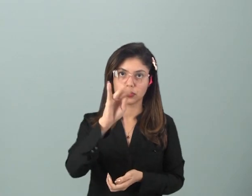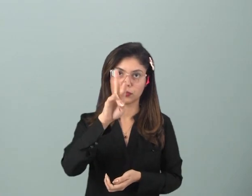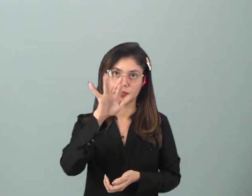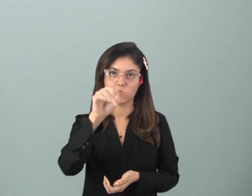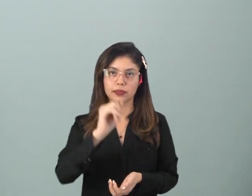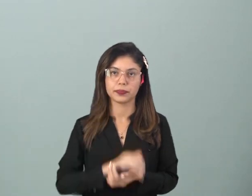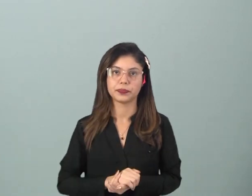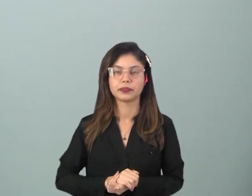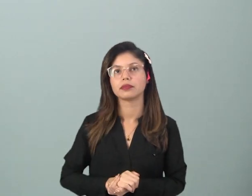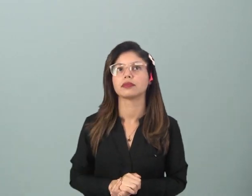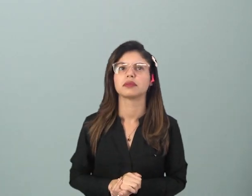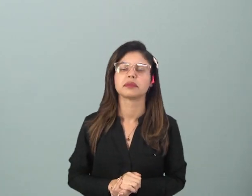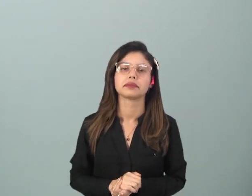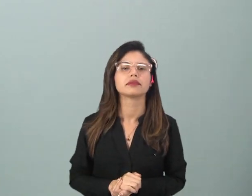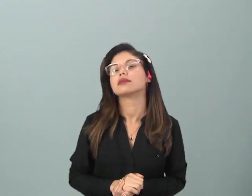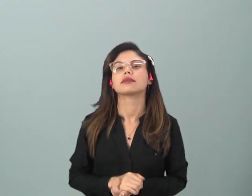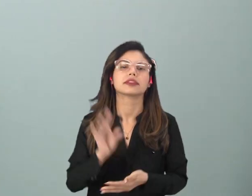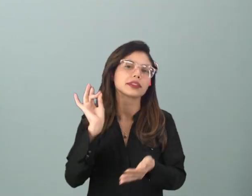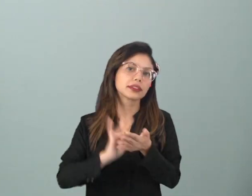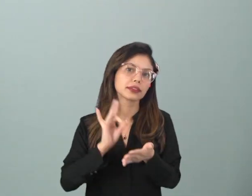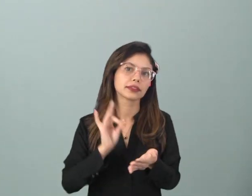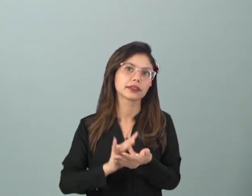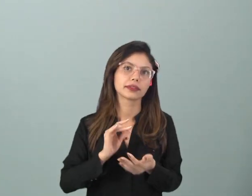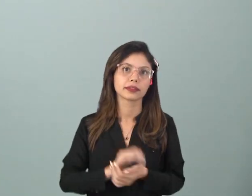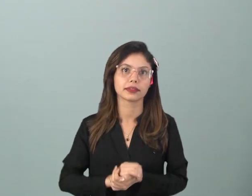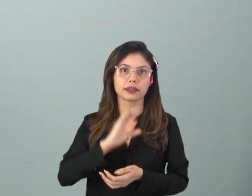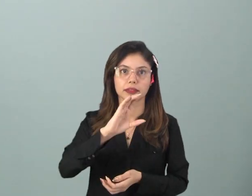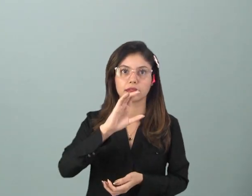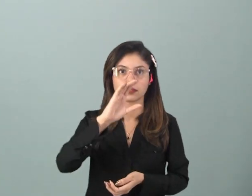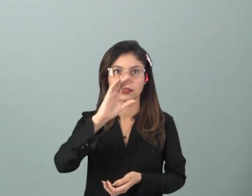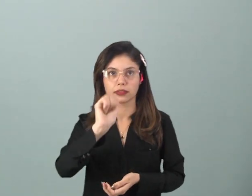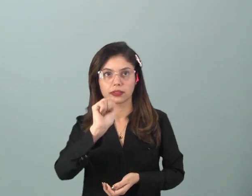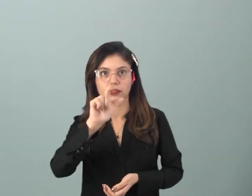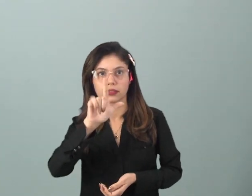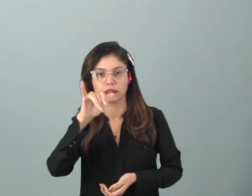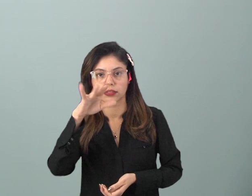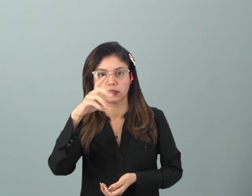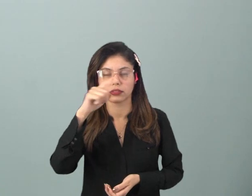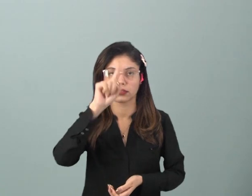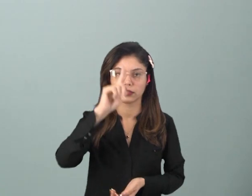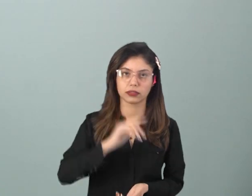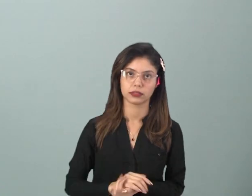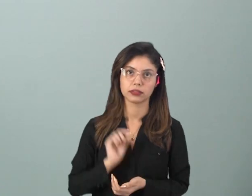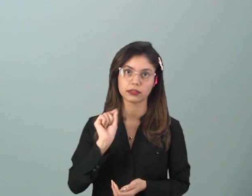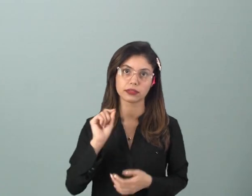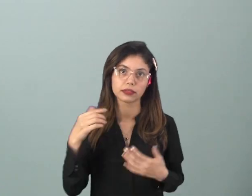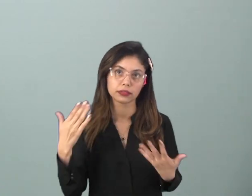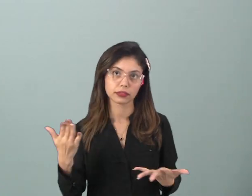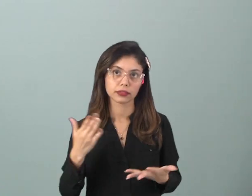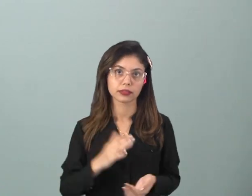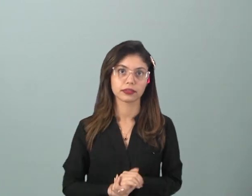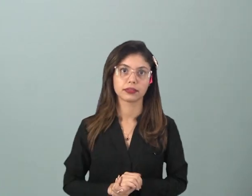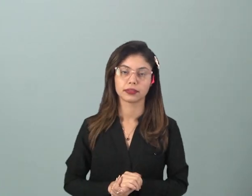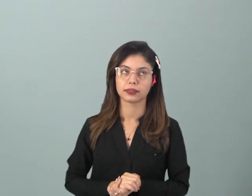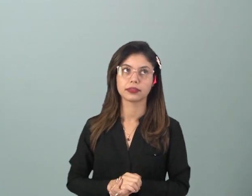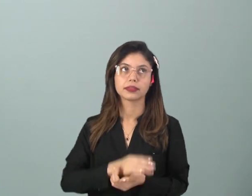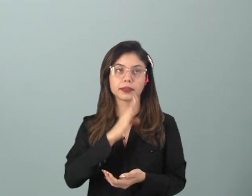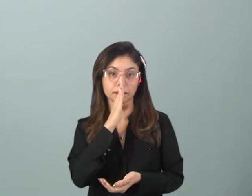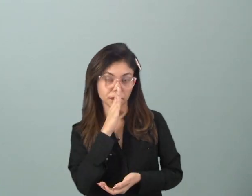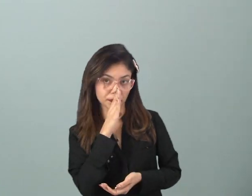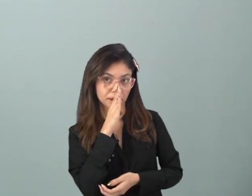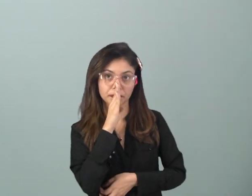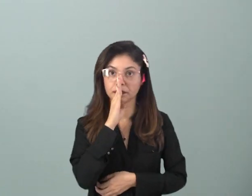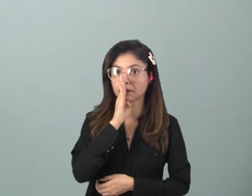e Gilberto Gil. Na verdade, é um cálice, só que esse cálice é cálice. Feche a